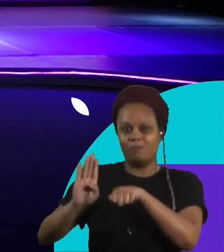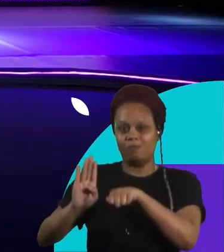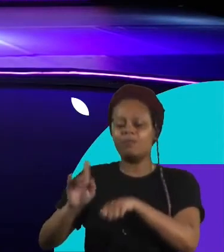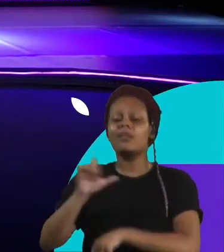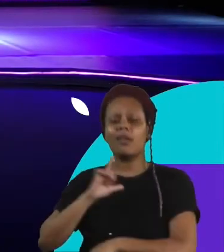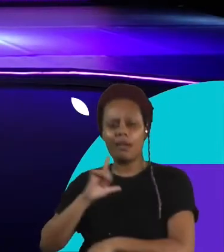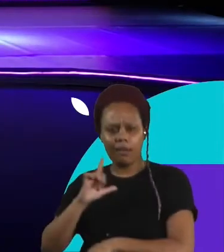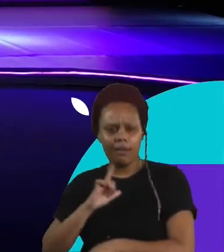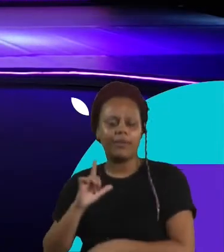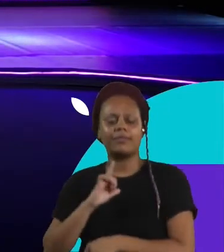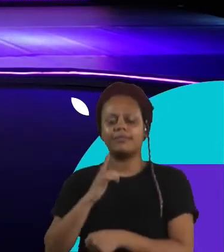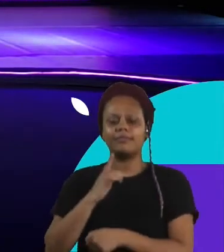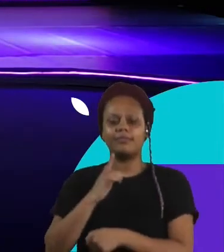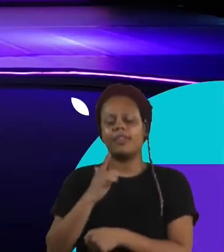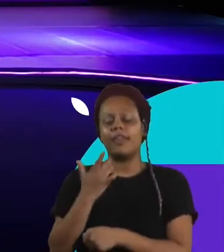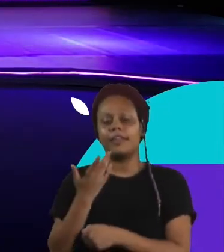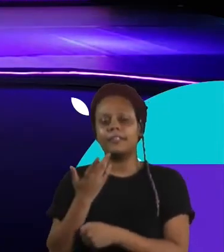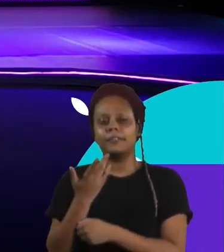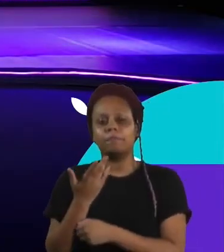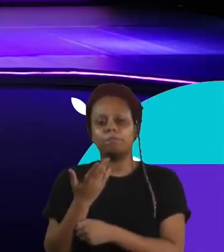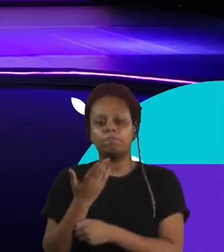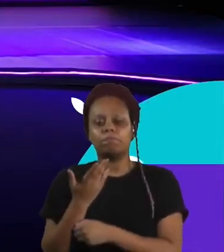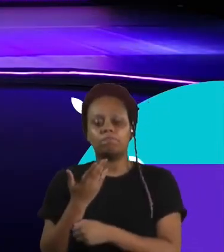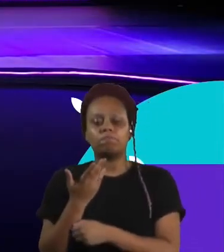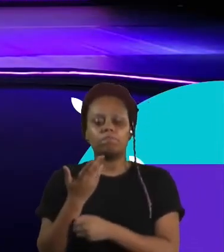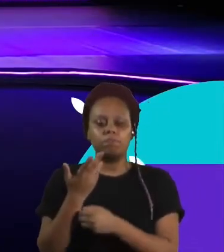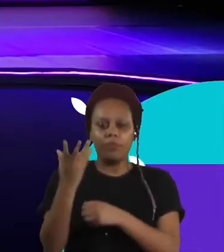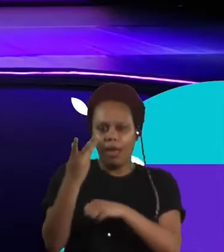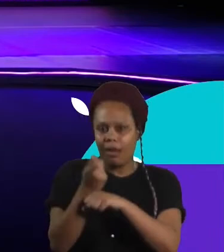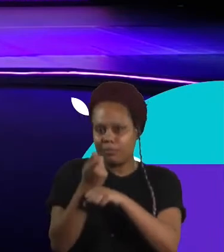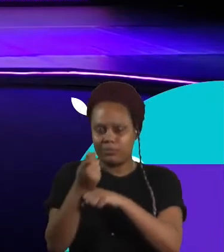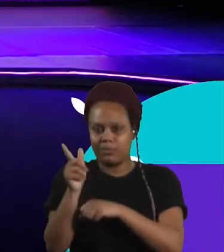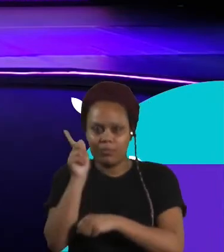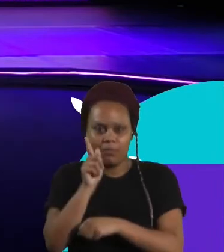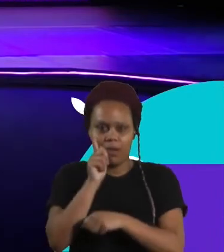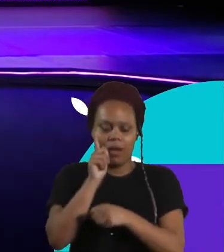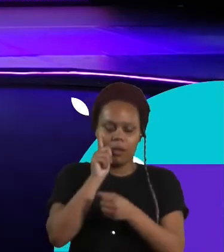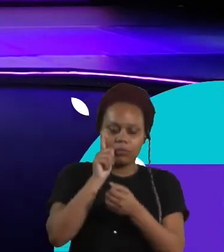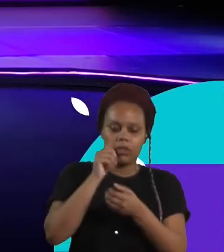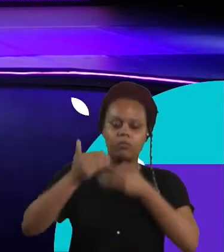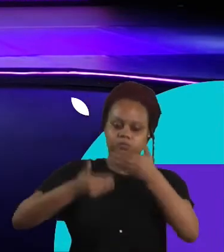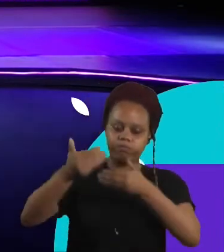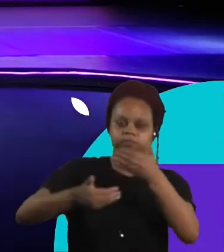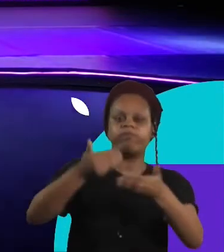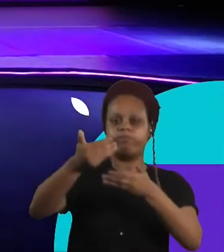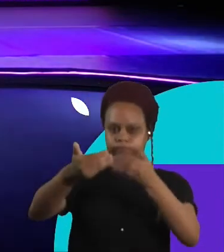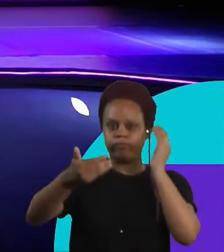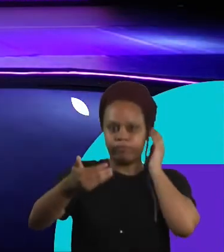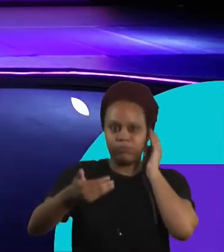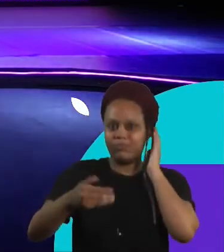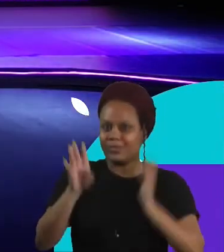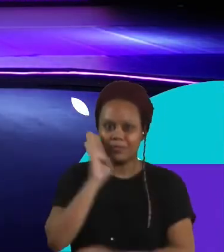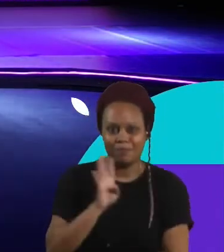vai ficar craque num primeiro nível de fluência em dados. Vem com a gente para esses momentos, que eu acho que vai ser bem